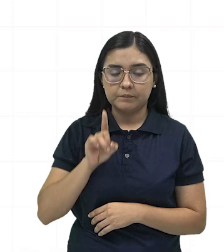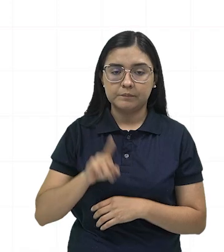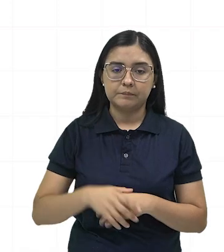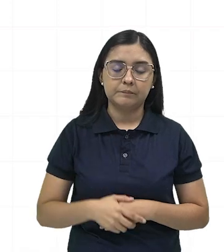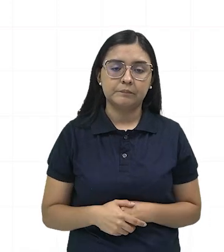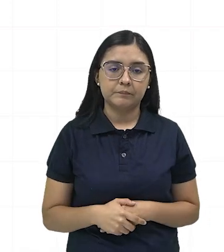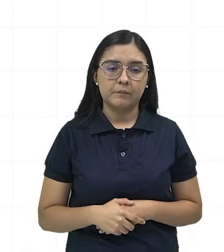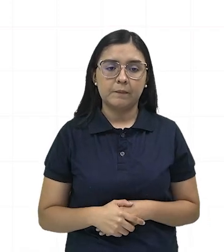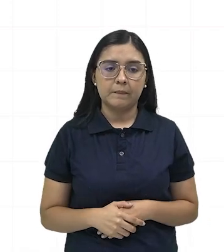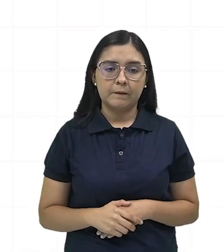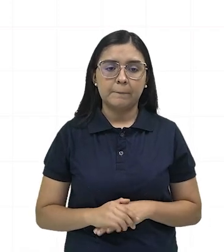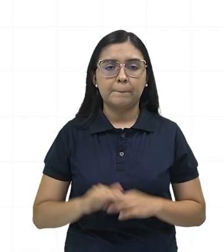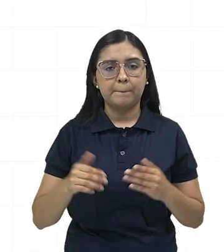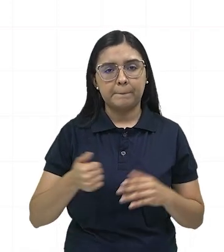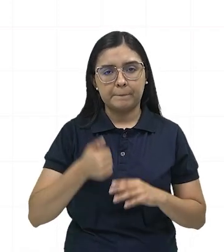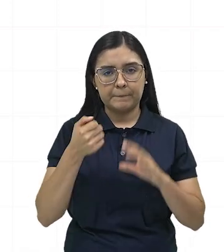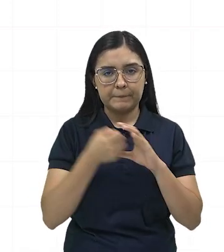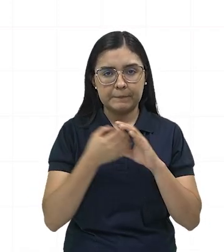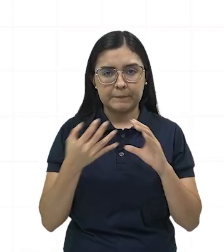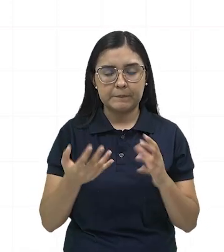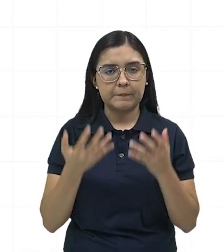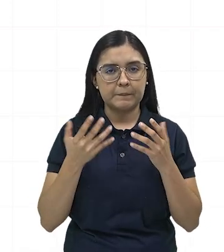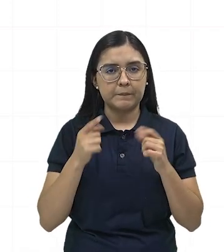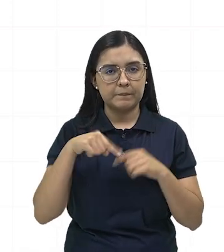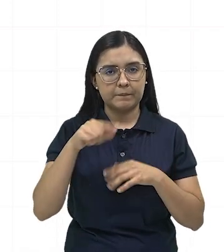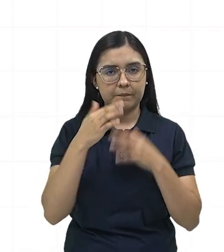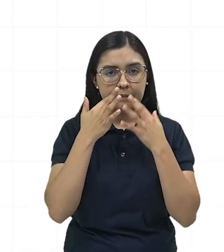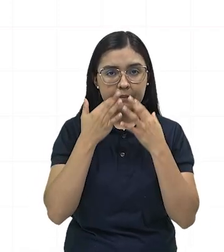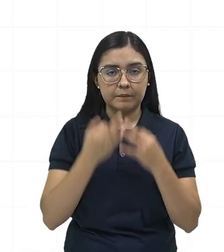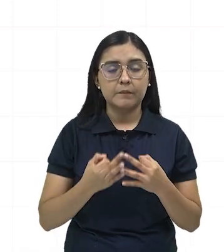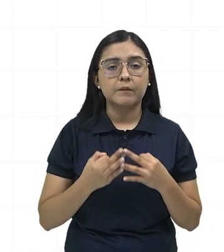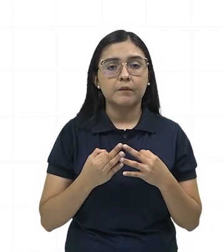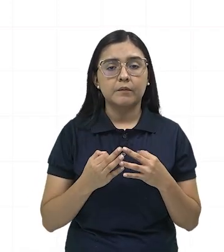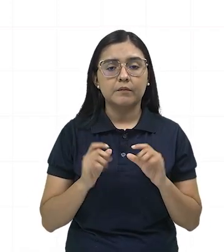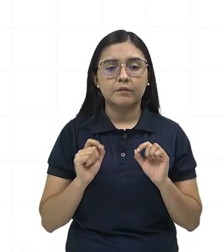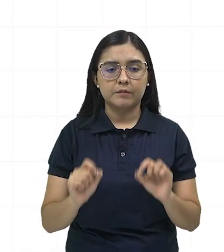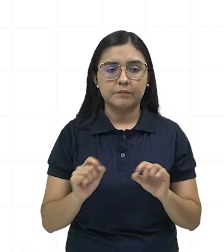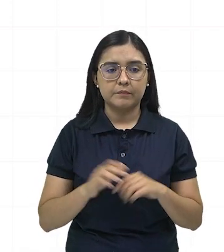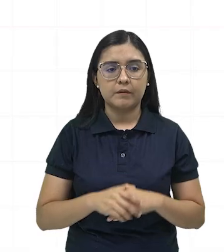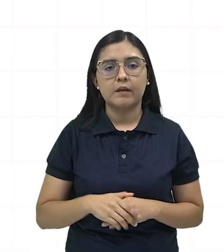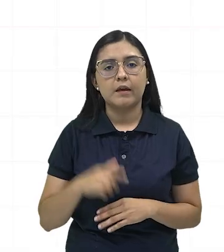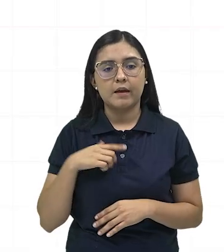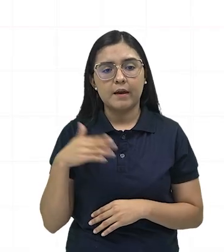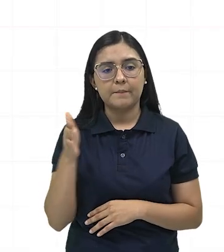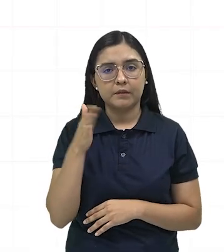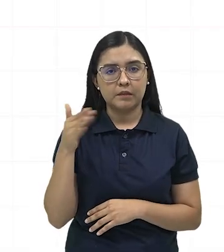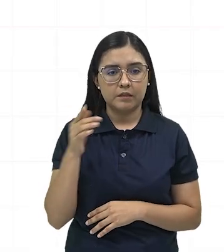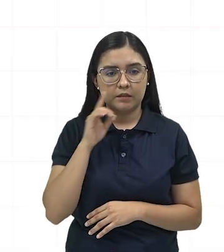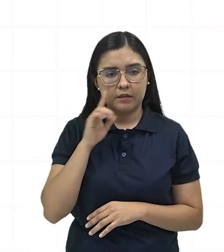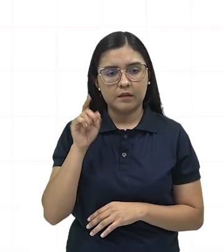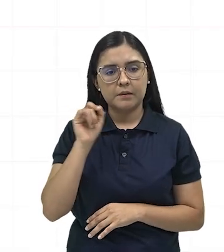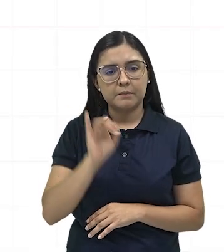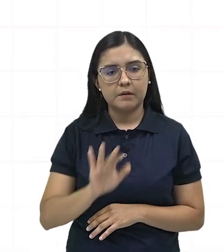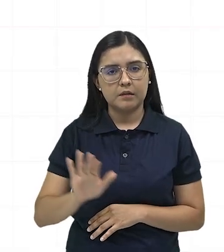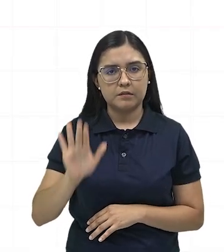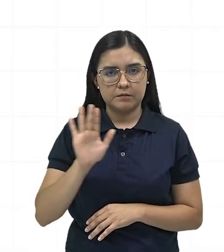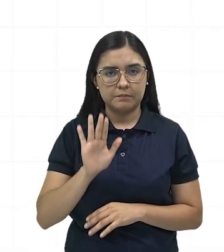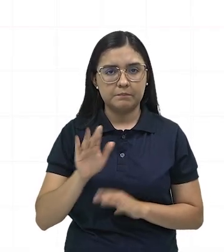tá bom? Primeiro aspecto que eu quero chamar a atenção para vocês é a bandeira que está aparecendo na imagem, tá